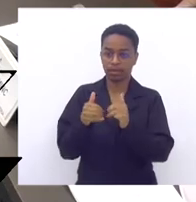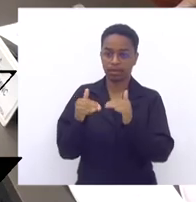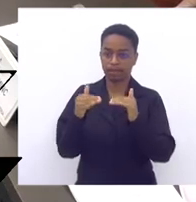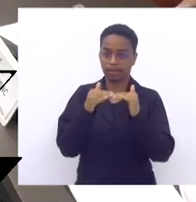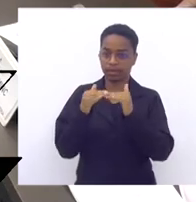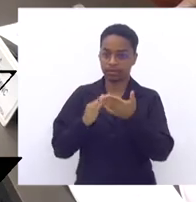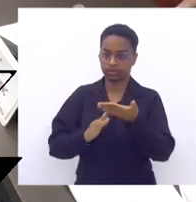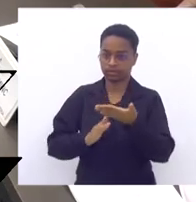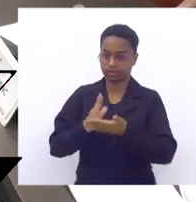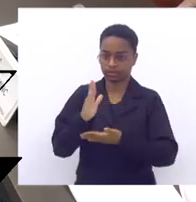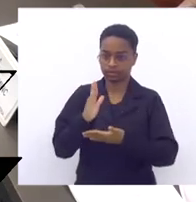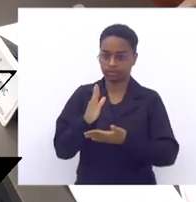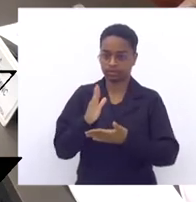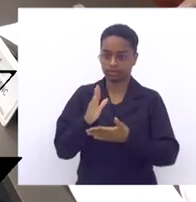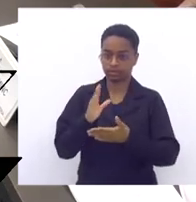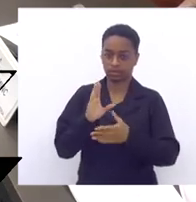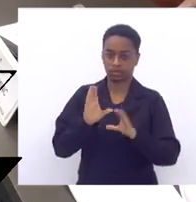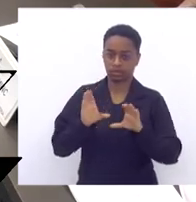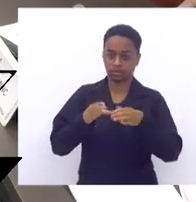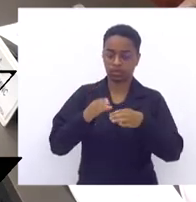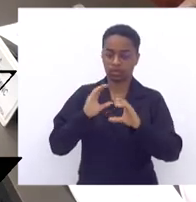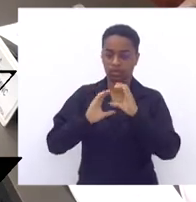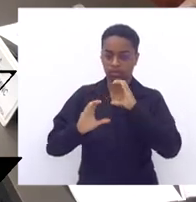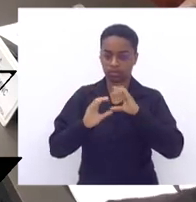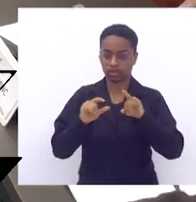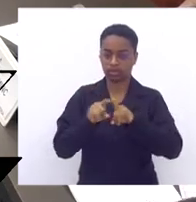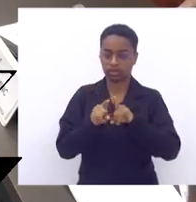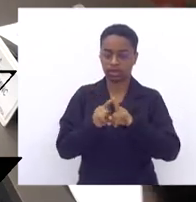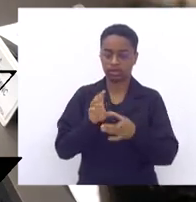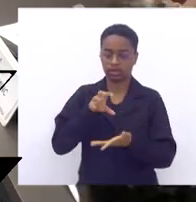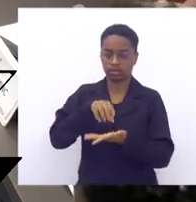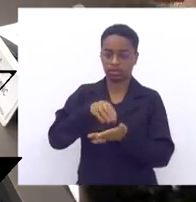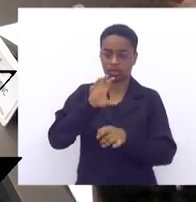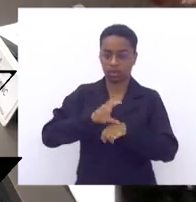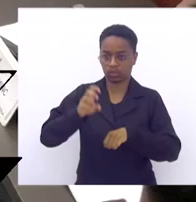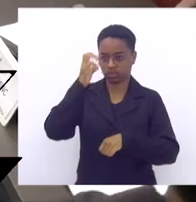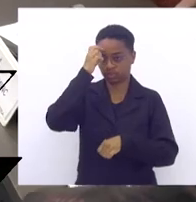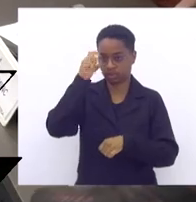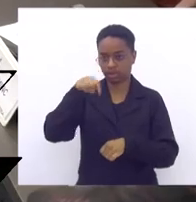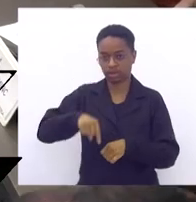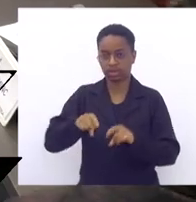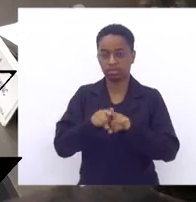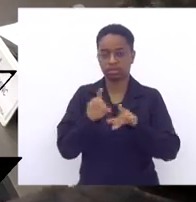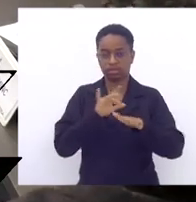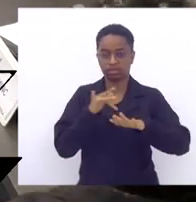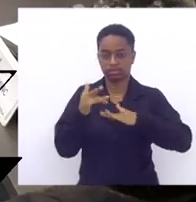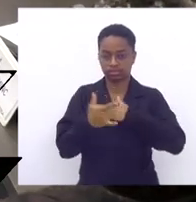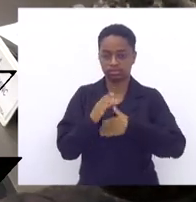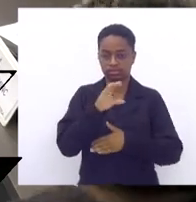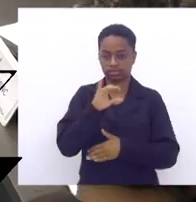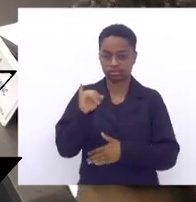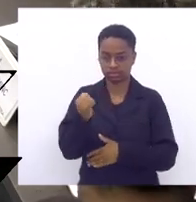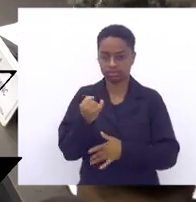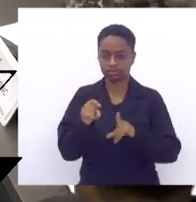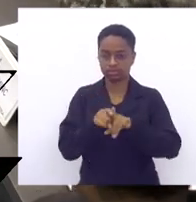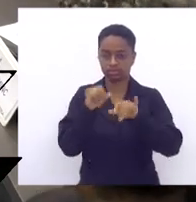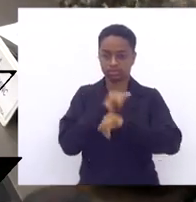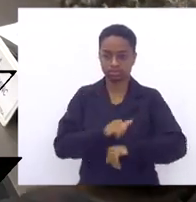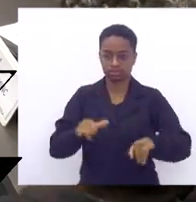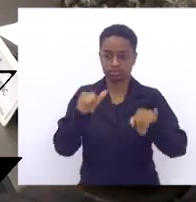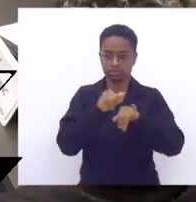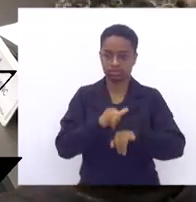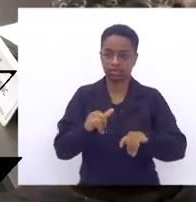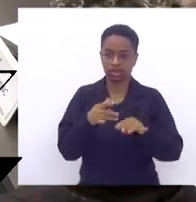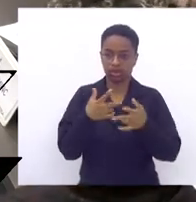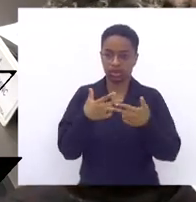pela comunicação da casa, pelo Departamento de Cultura da casa e também as redes sociais da CCJ, a divulgação de tudo